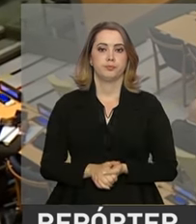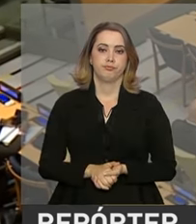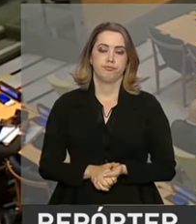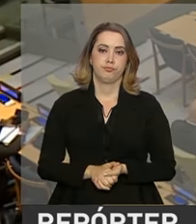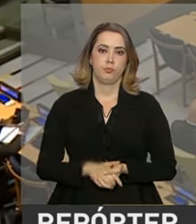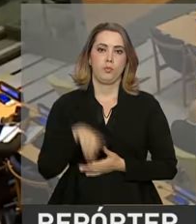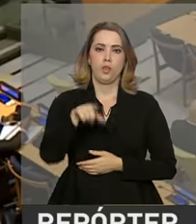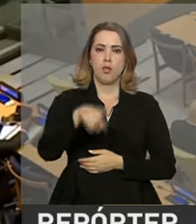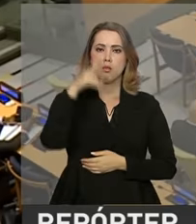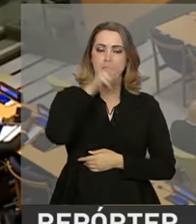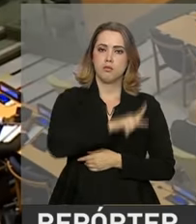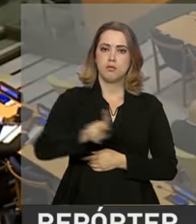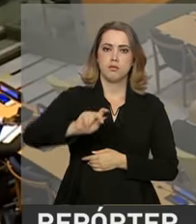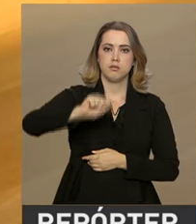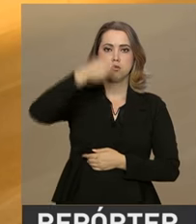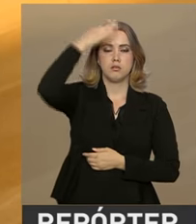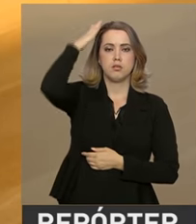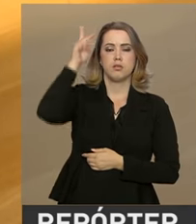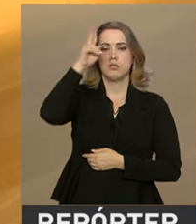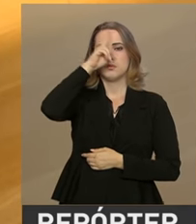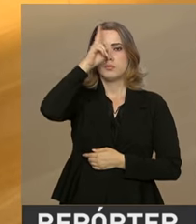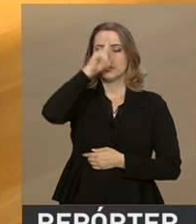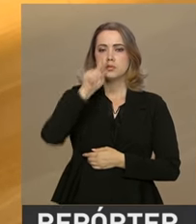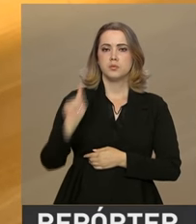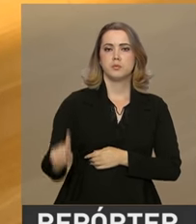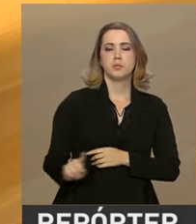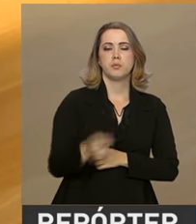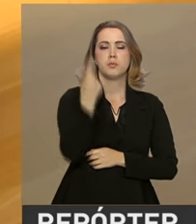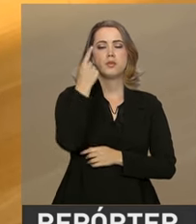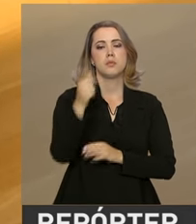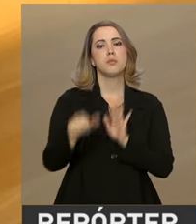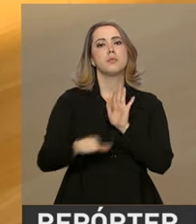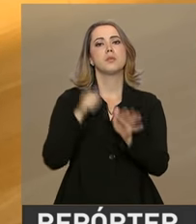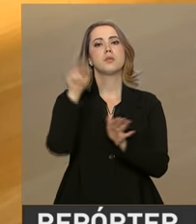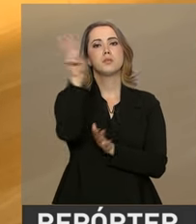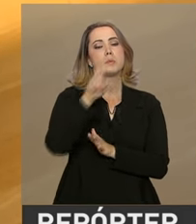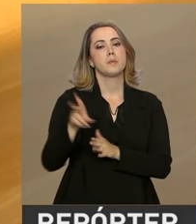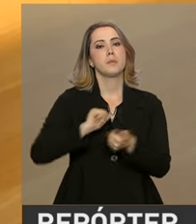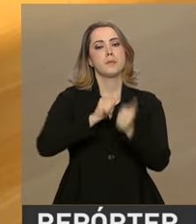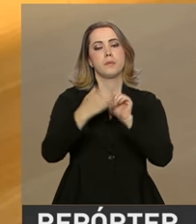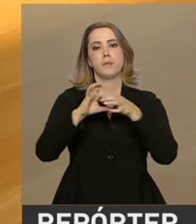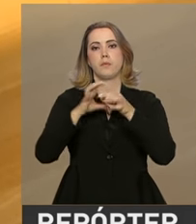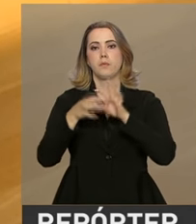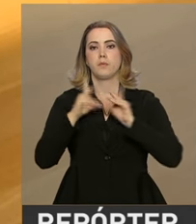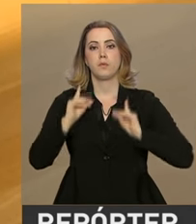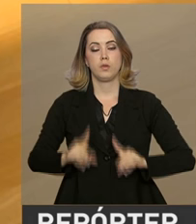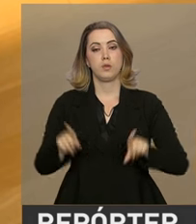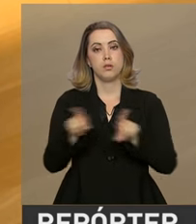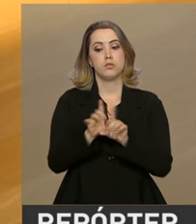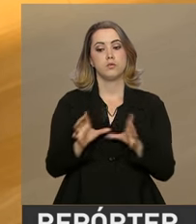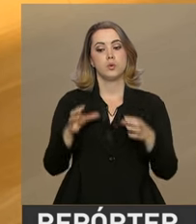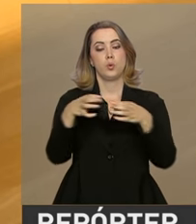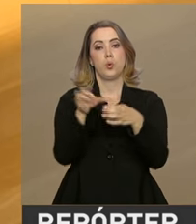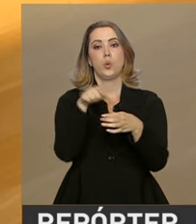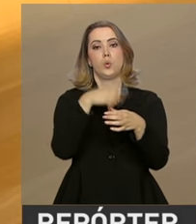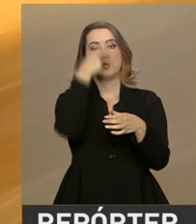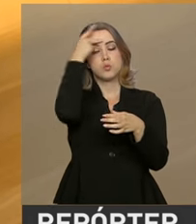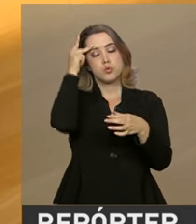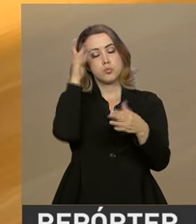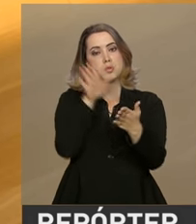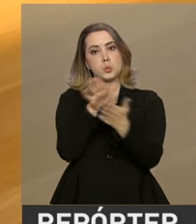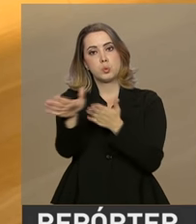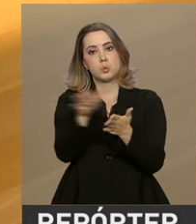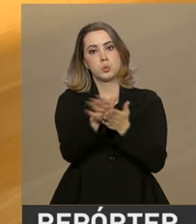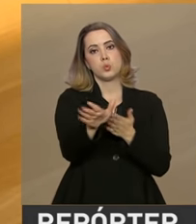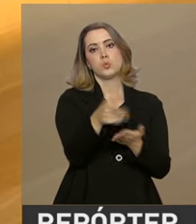Temer ainda lembrou que pela primeira vez as Olimpíadas e Paralimpíadas do Rio de Janeiro tiveram equipes de refugiados disputando os